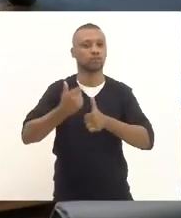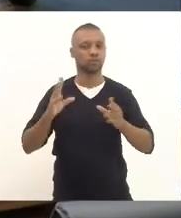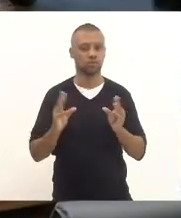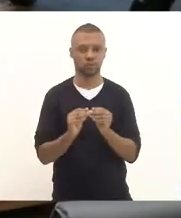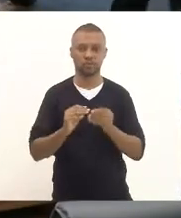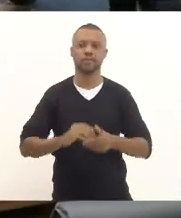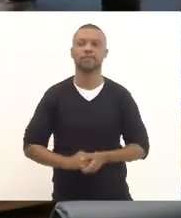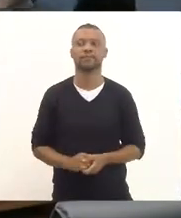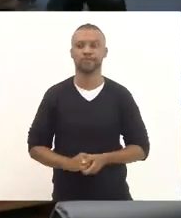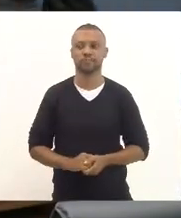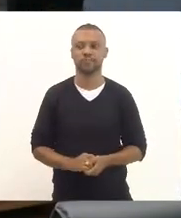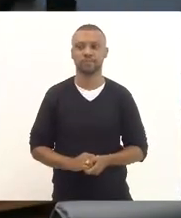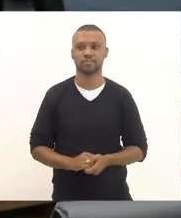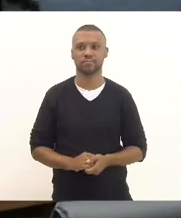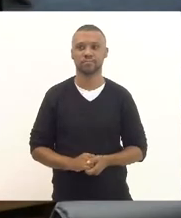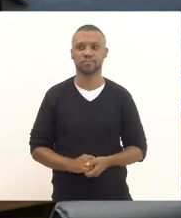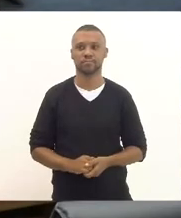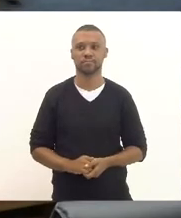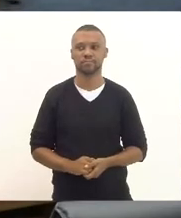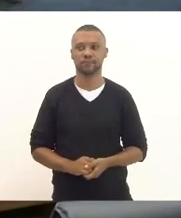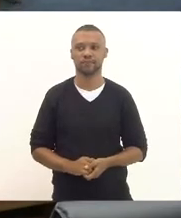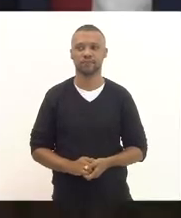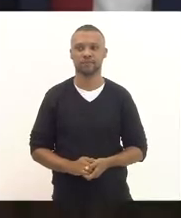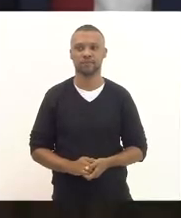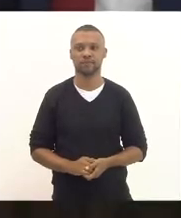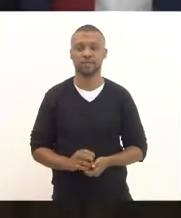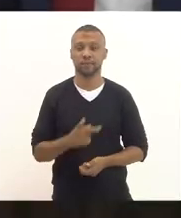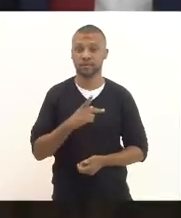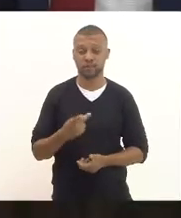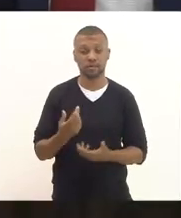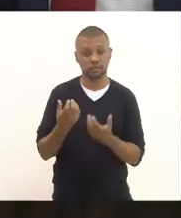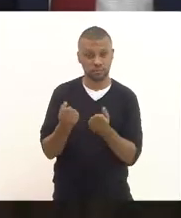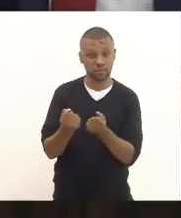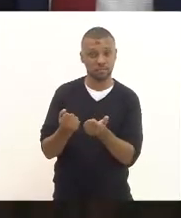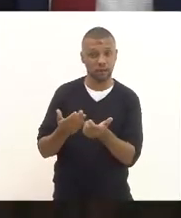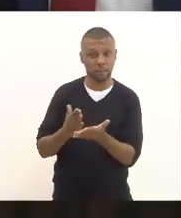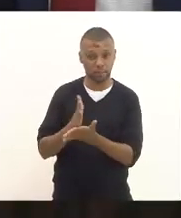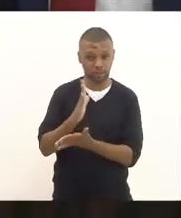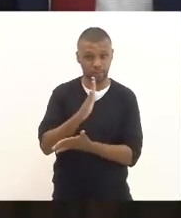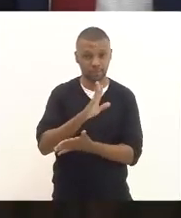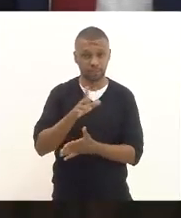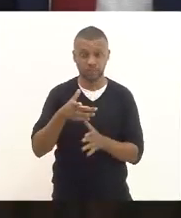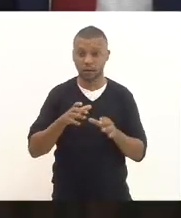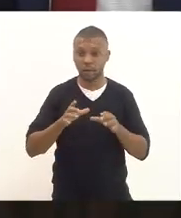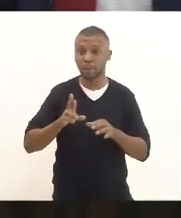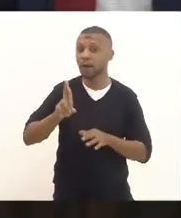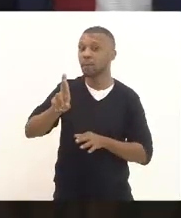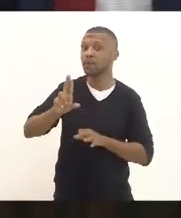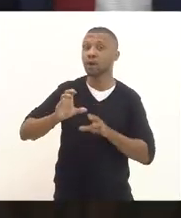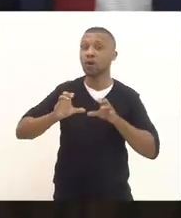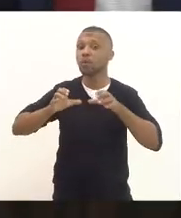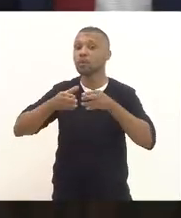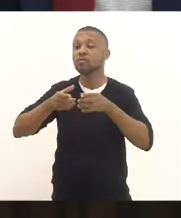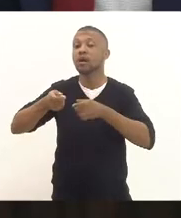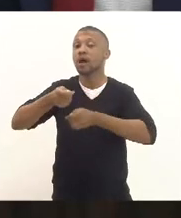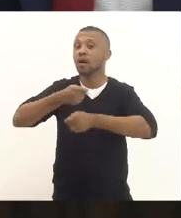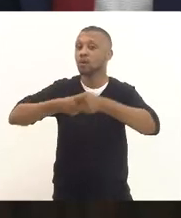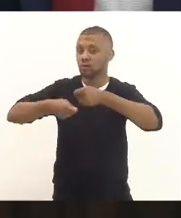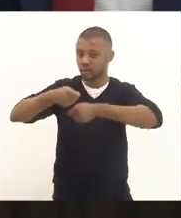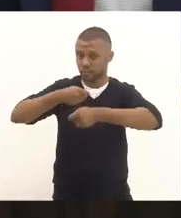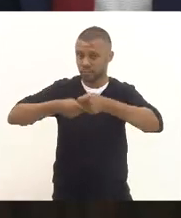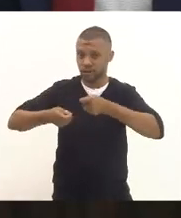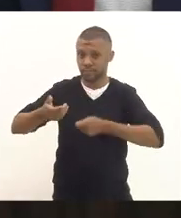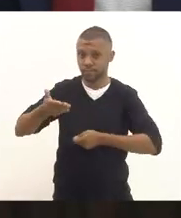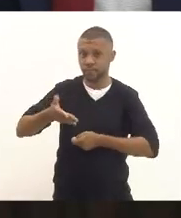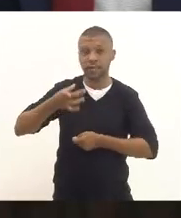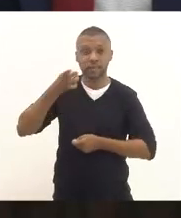E aí a presidência da série de vossa excelência pela comissão de Economia